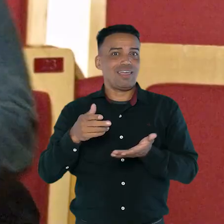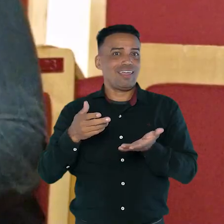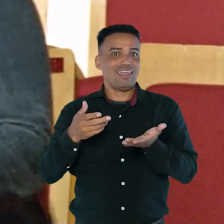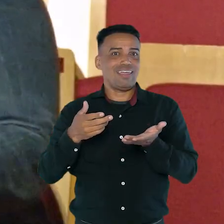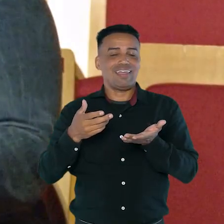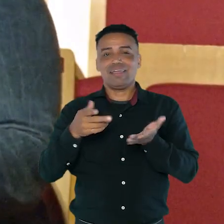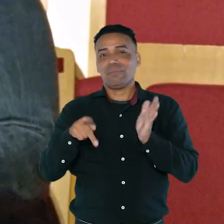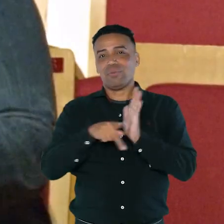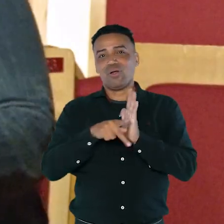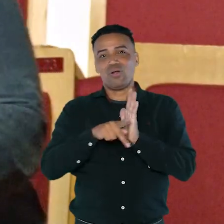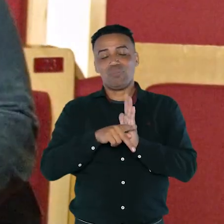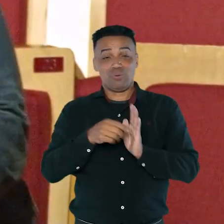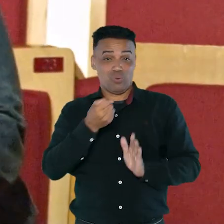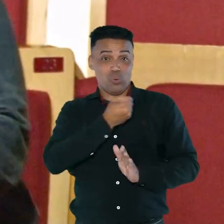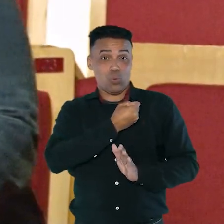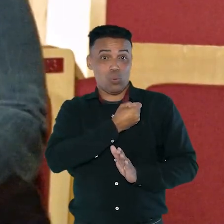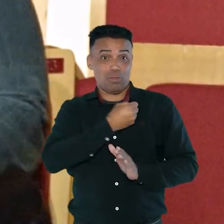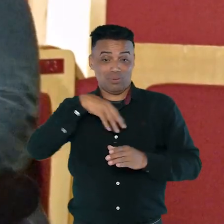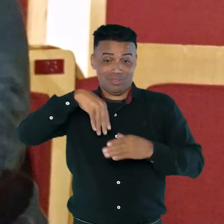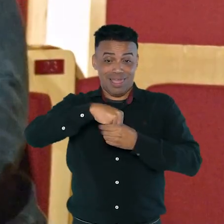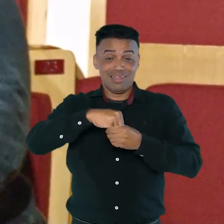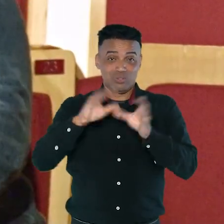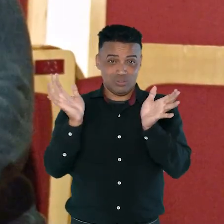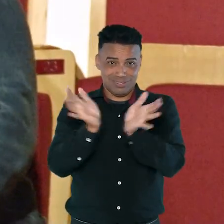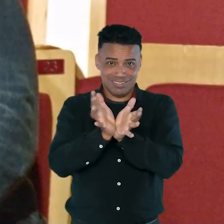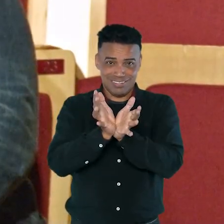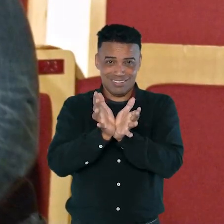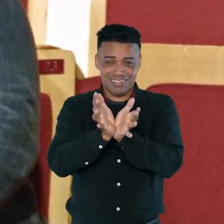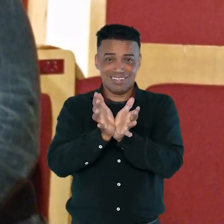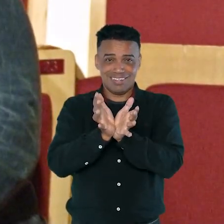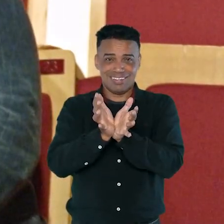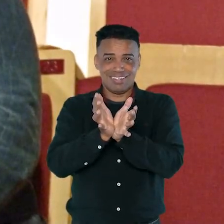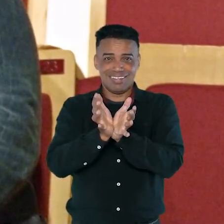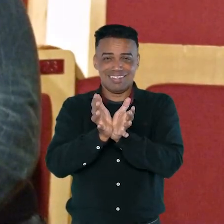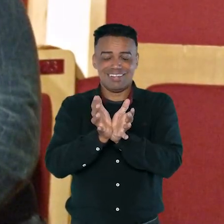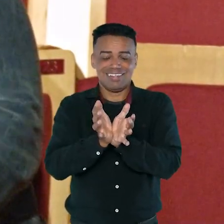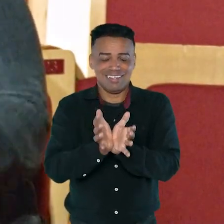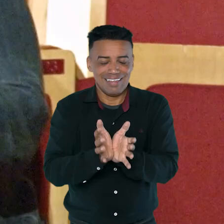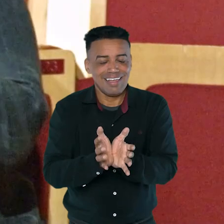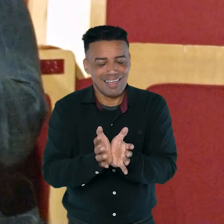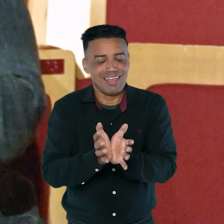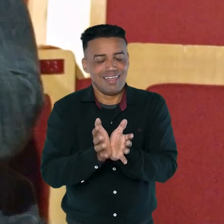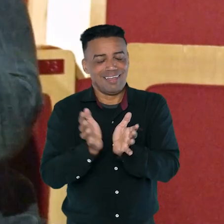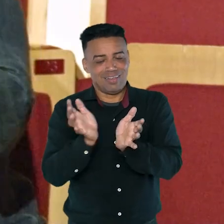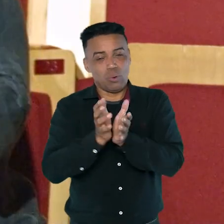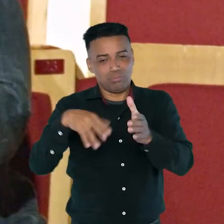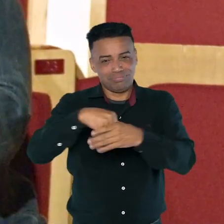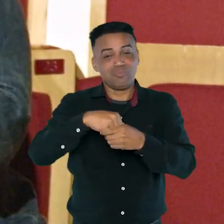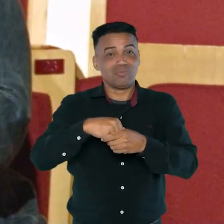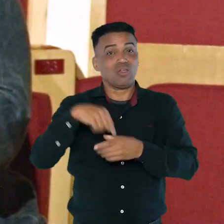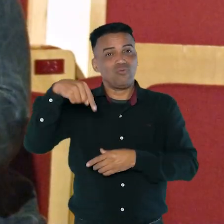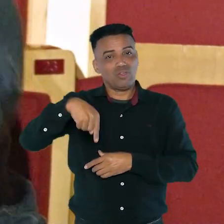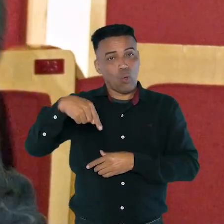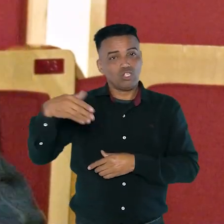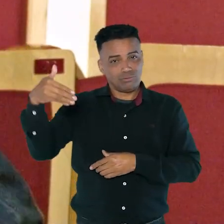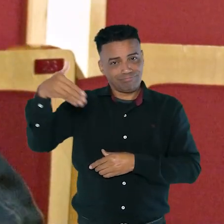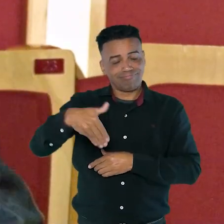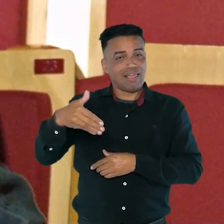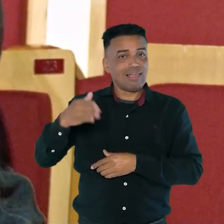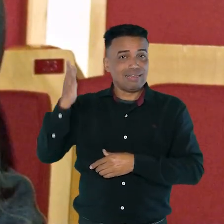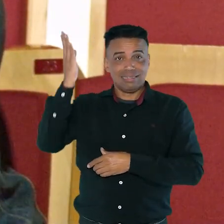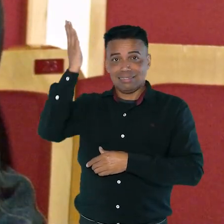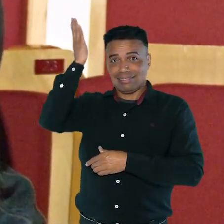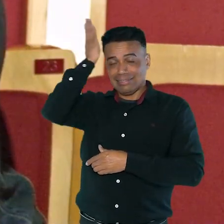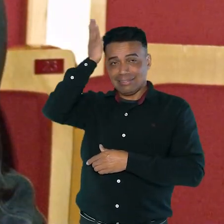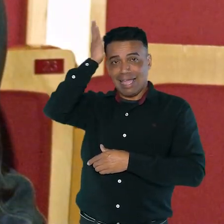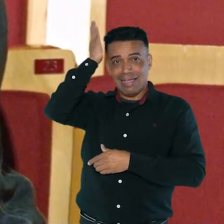carteirinha, né, de número baixo nessa seita. E quero dizer que assim, hoje eu vim para o SESC, o Sérgio